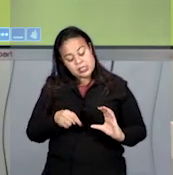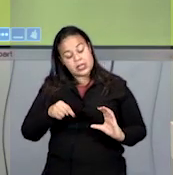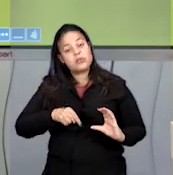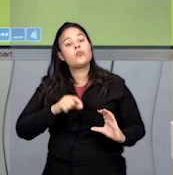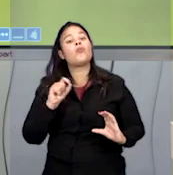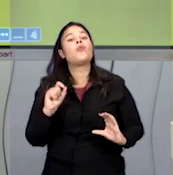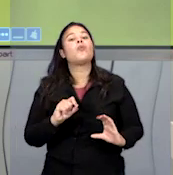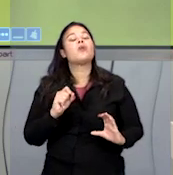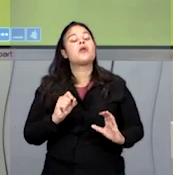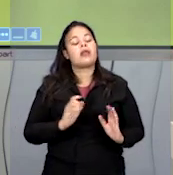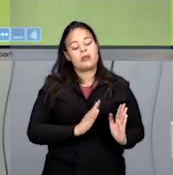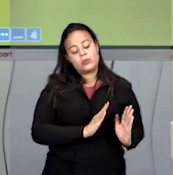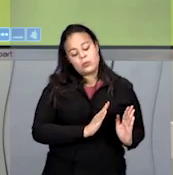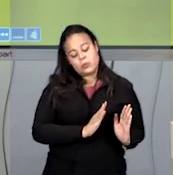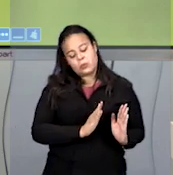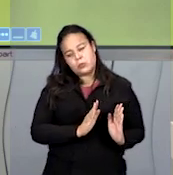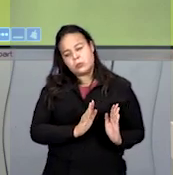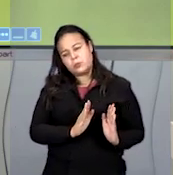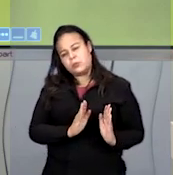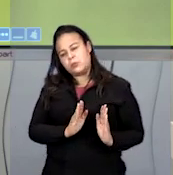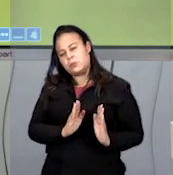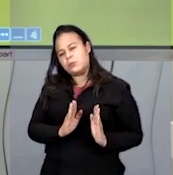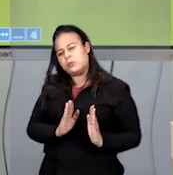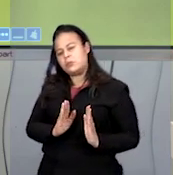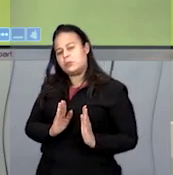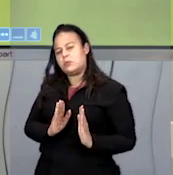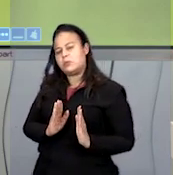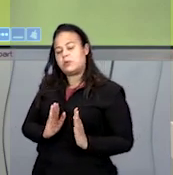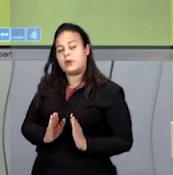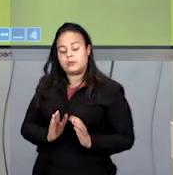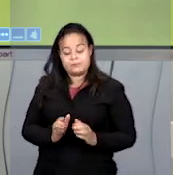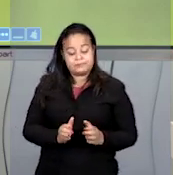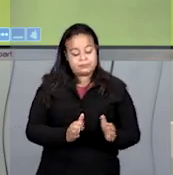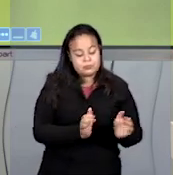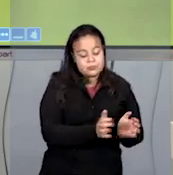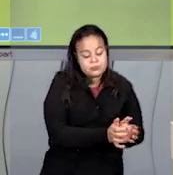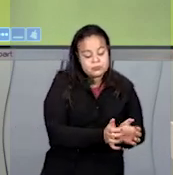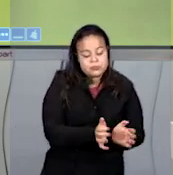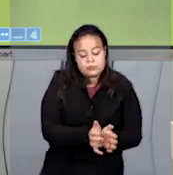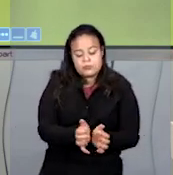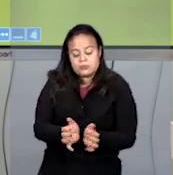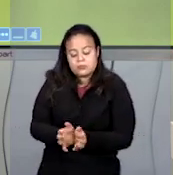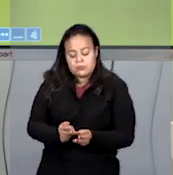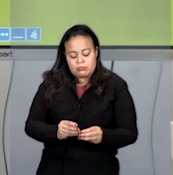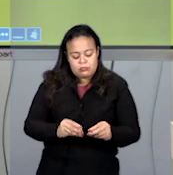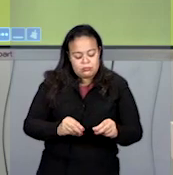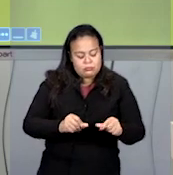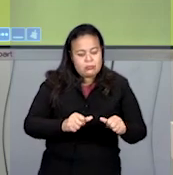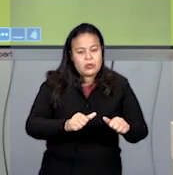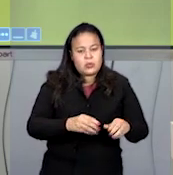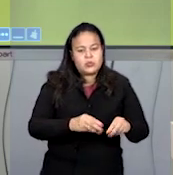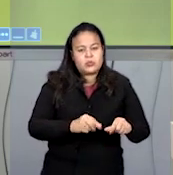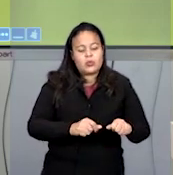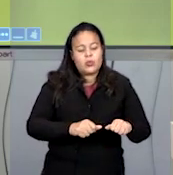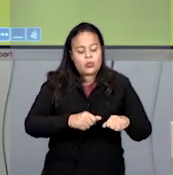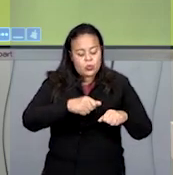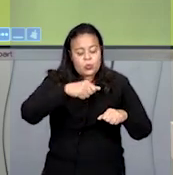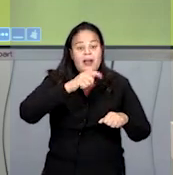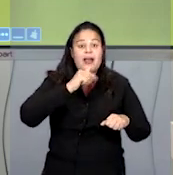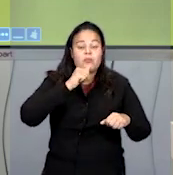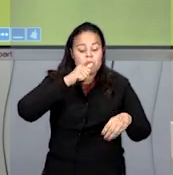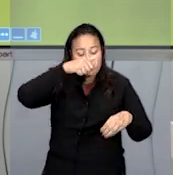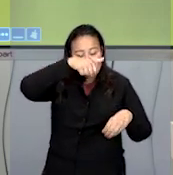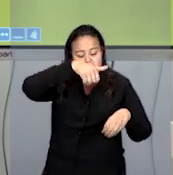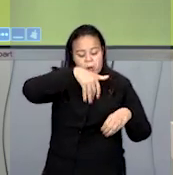pelo processo de carreamento de parte do solo, por exemplo, para dentro da água, diminuindo